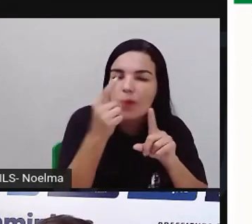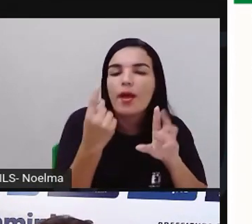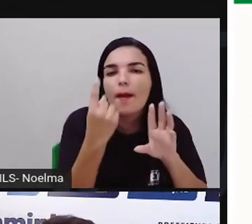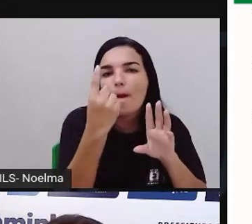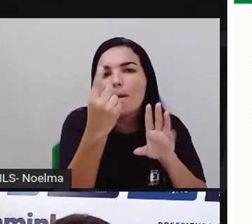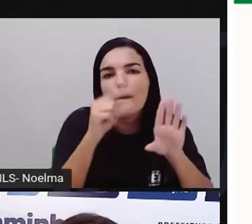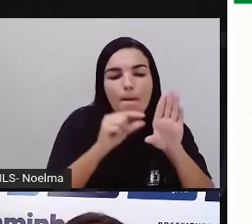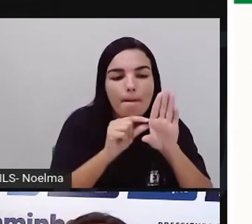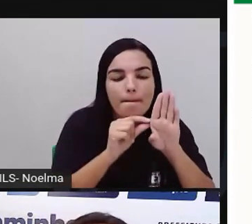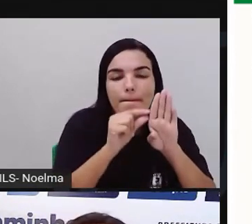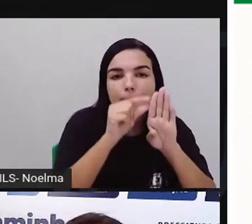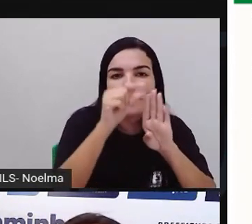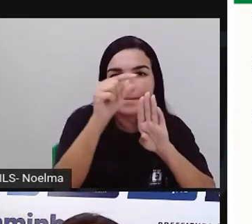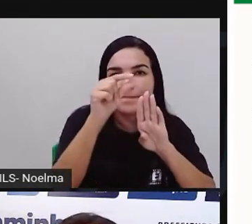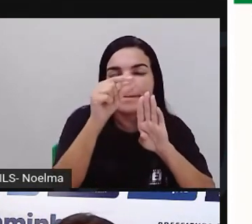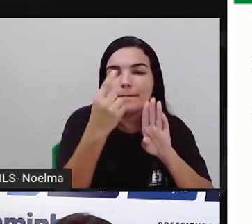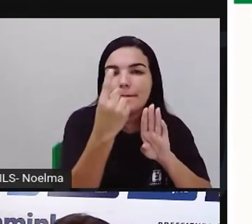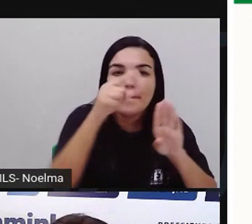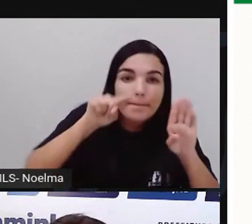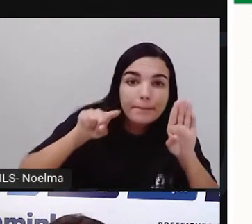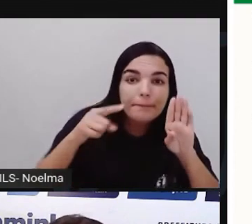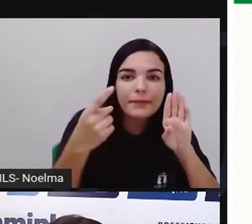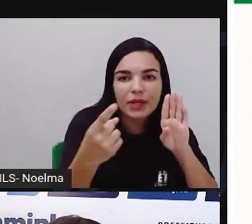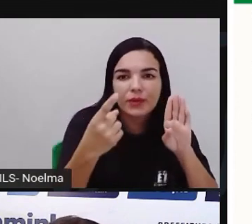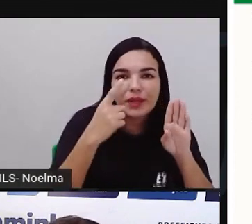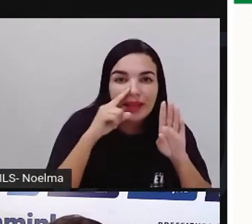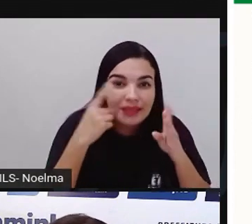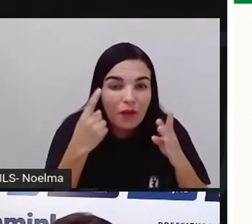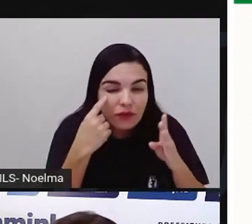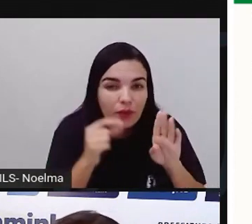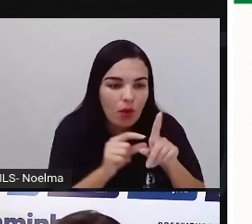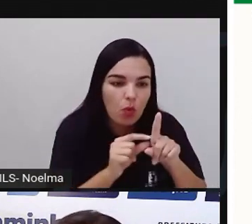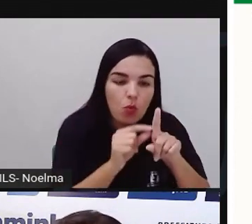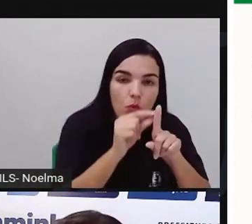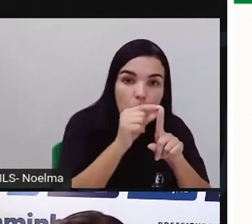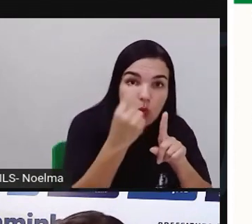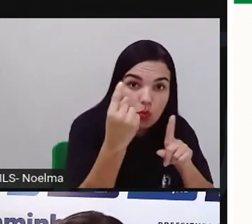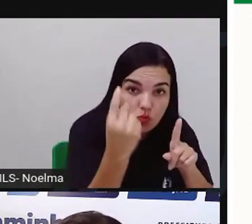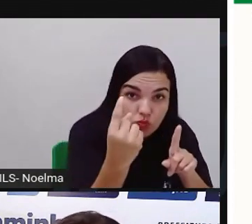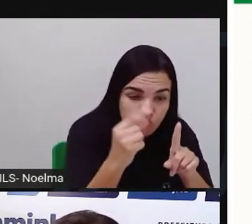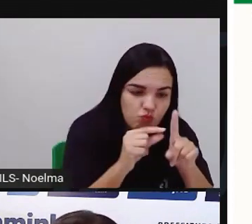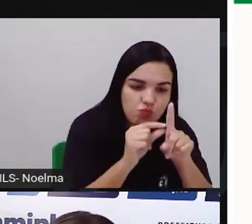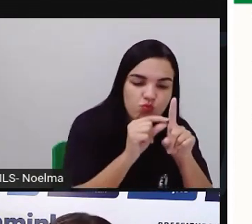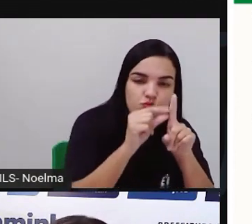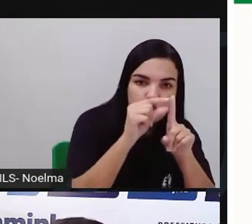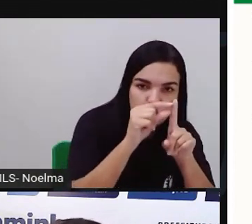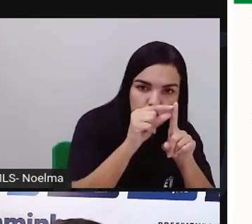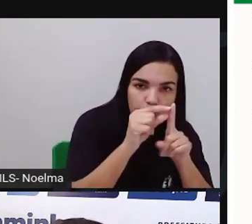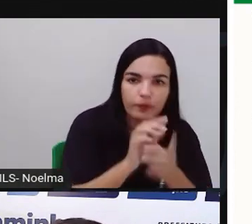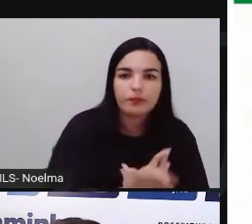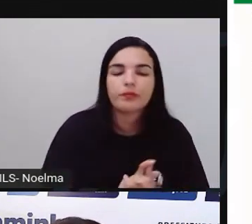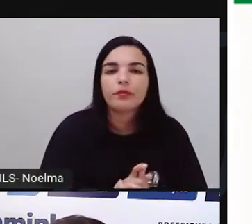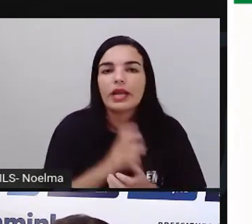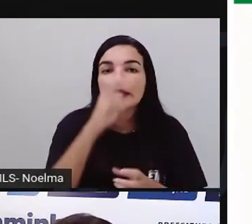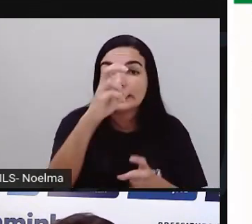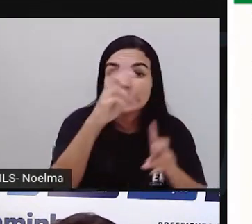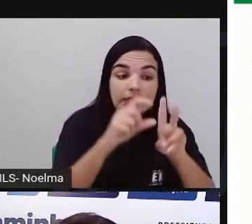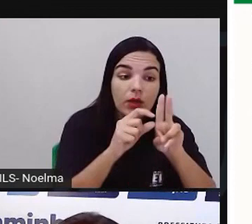1000. Então, a gente já observa aqui, ó, 1, esse 5, 50, porque